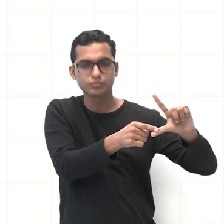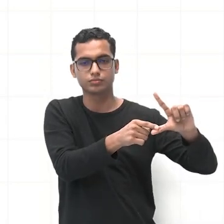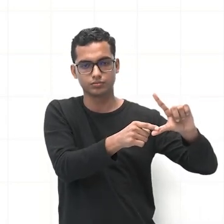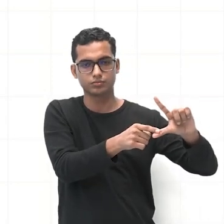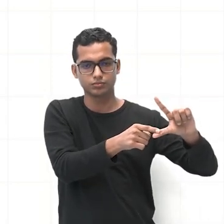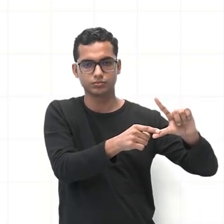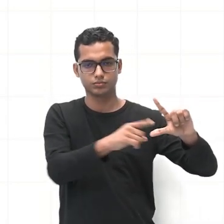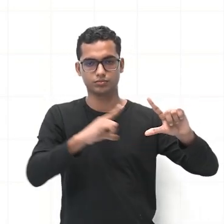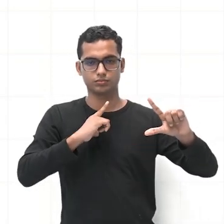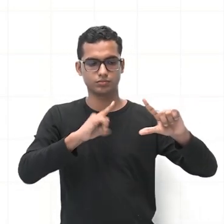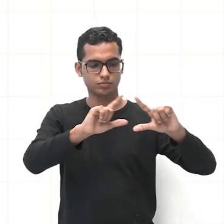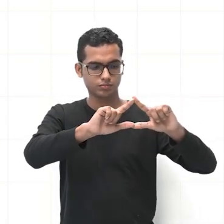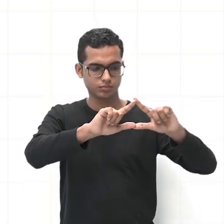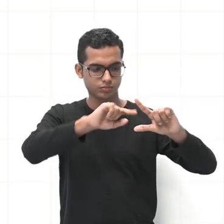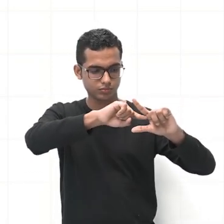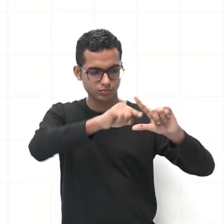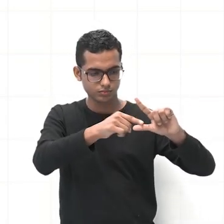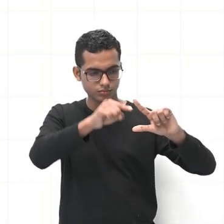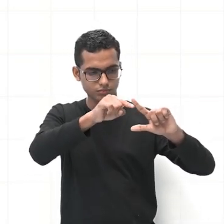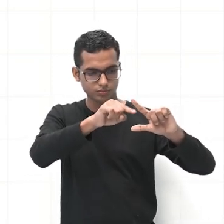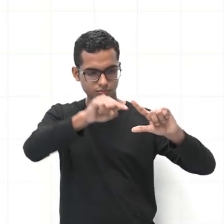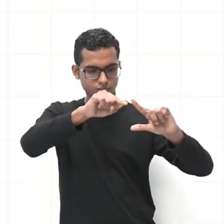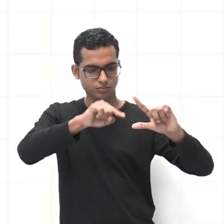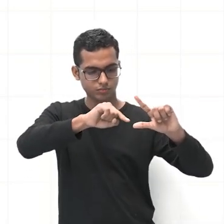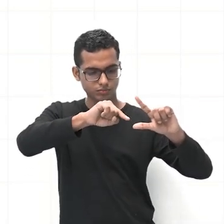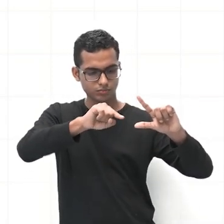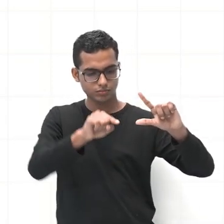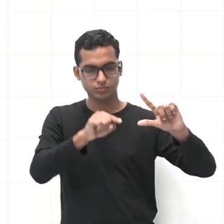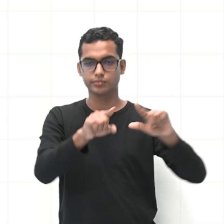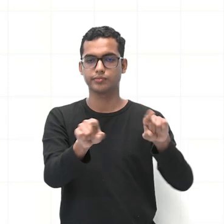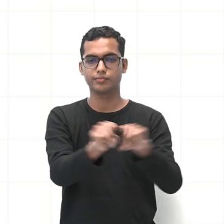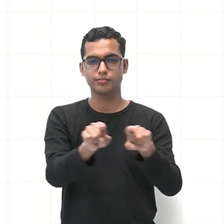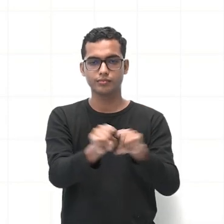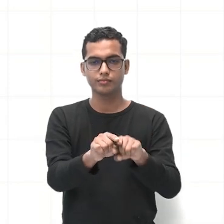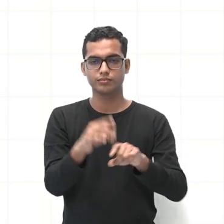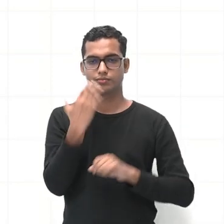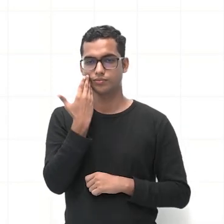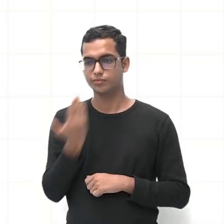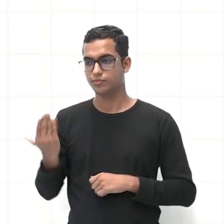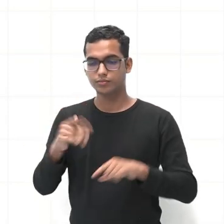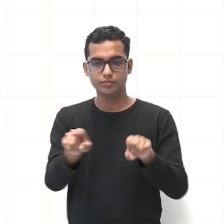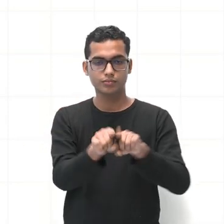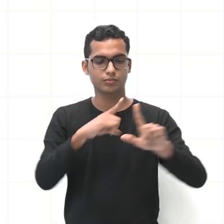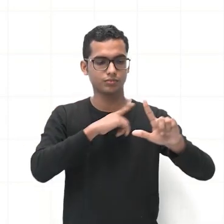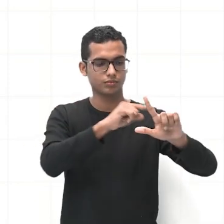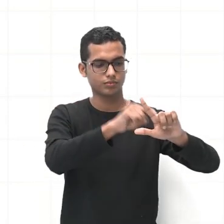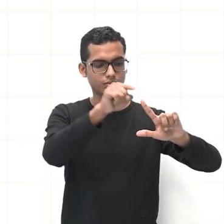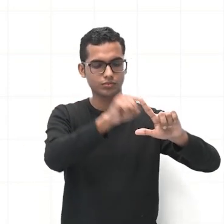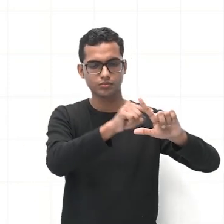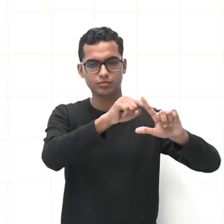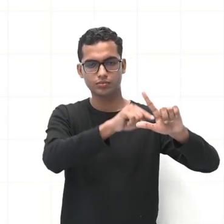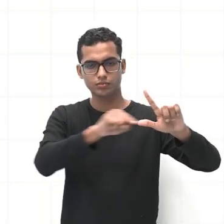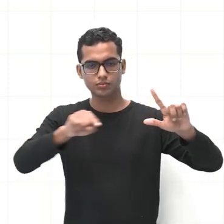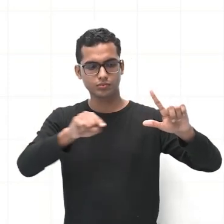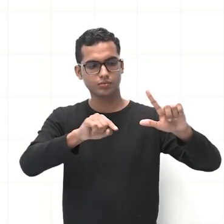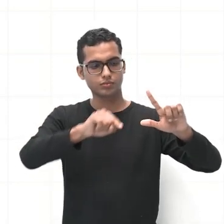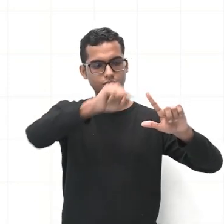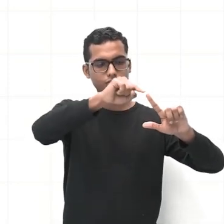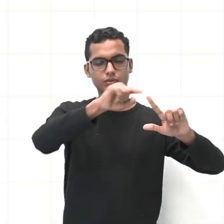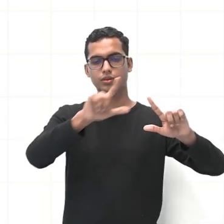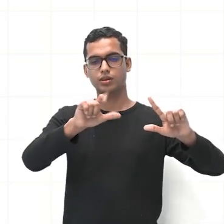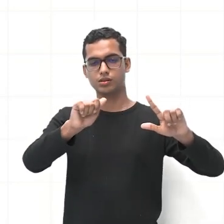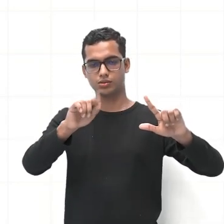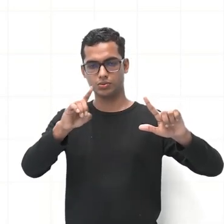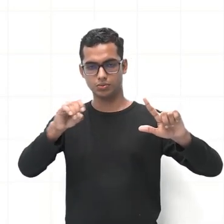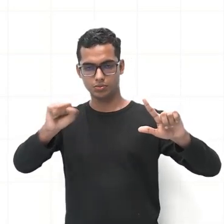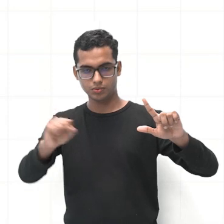interseção entre os dois segmentos, né, de mesma origem. Muito bem. Porém,